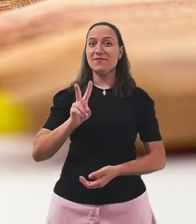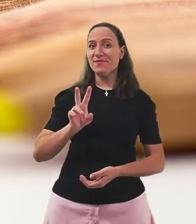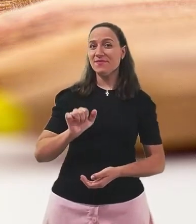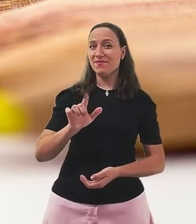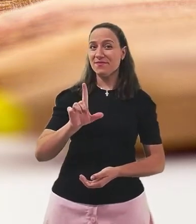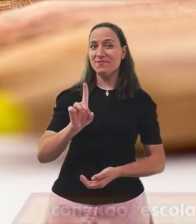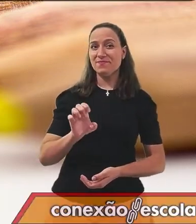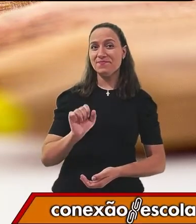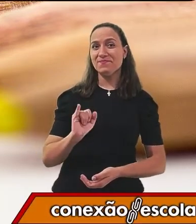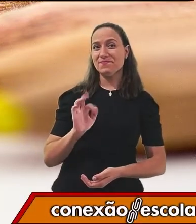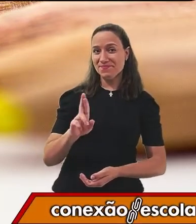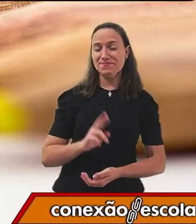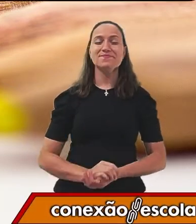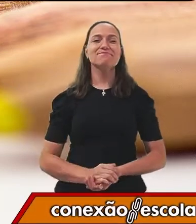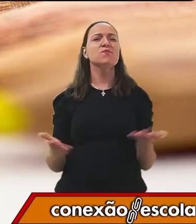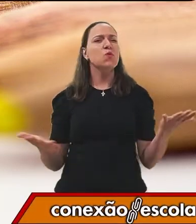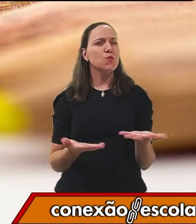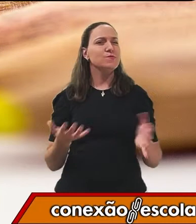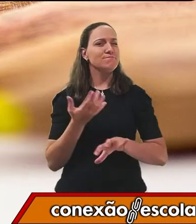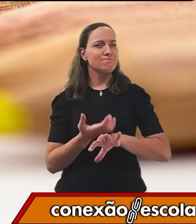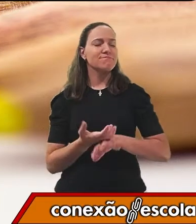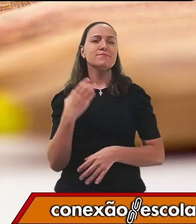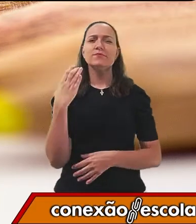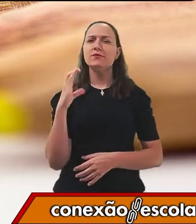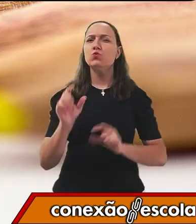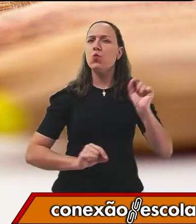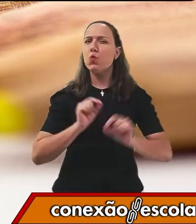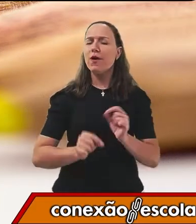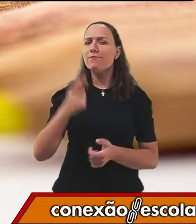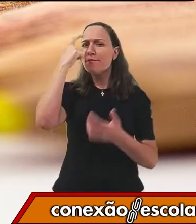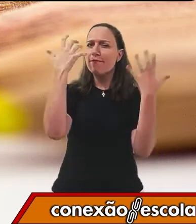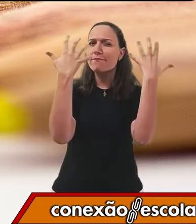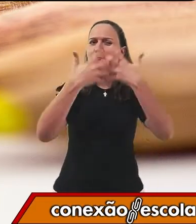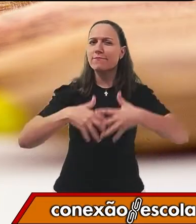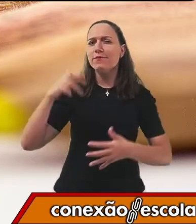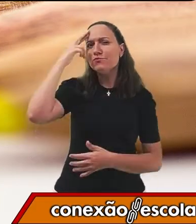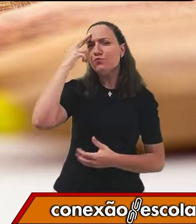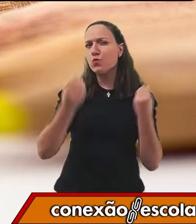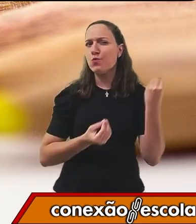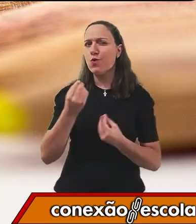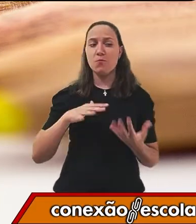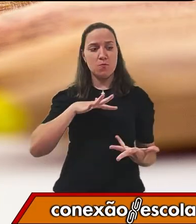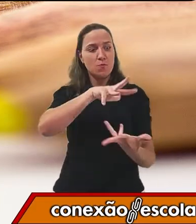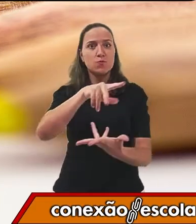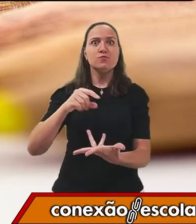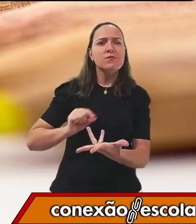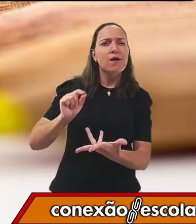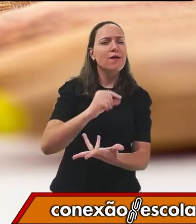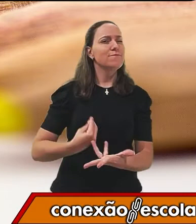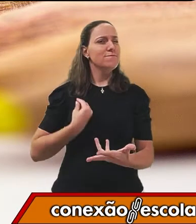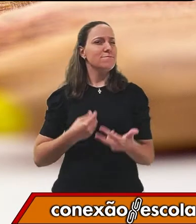Valdeir. Na aula de hoje de Ciências, vamos refletir sobre o mundo dos seres vivos, a importância